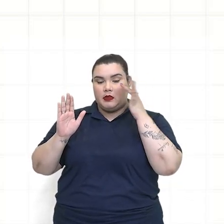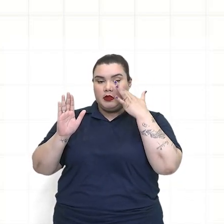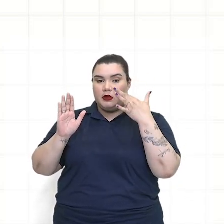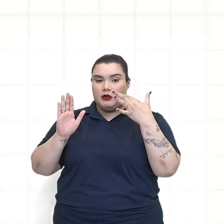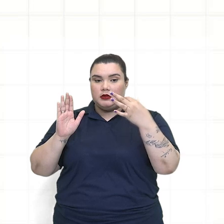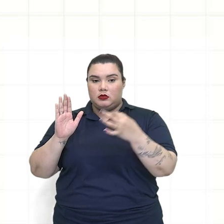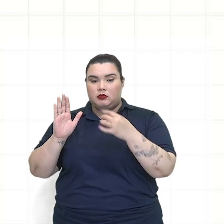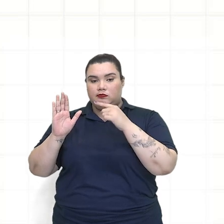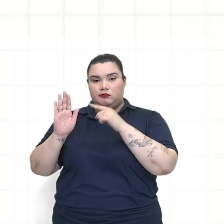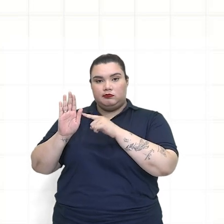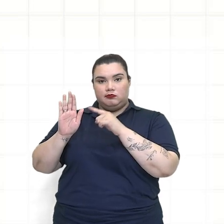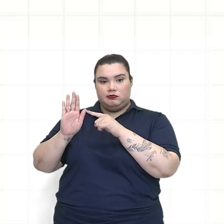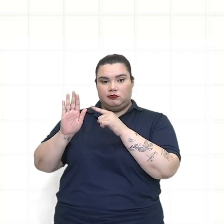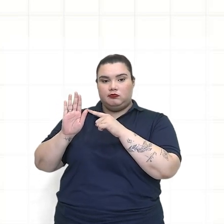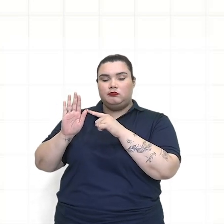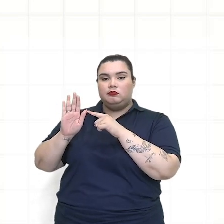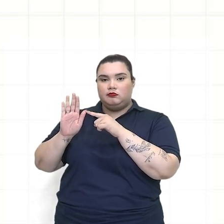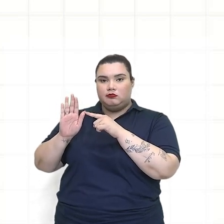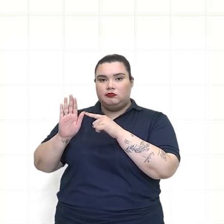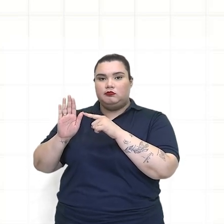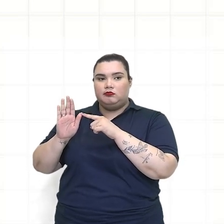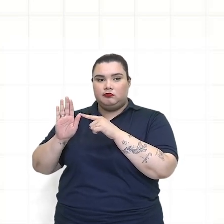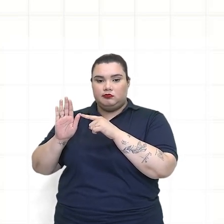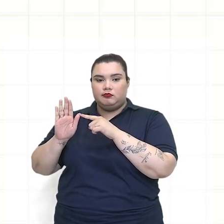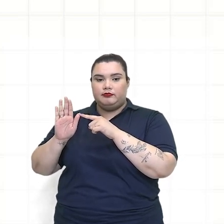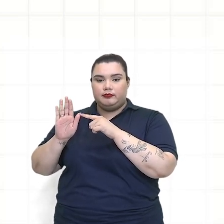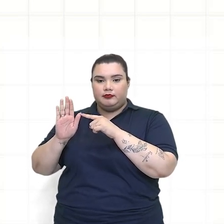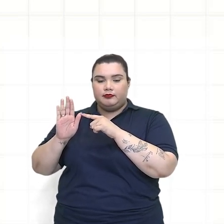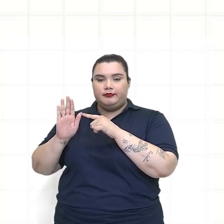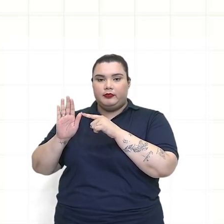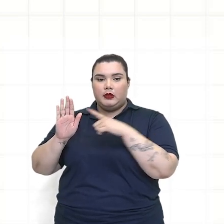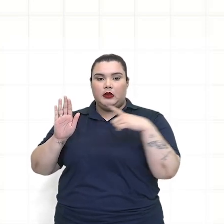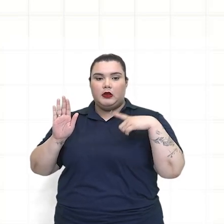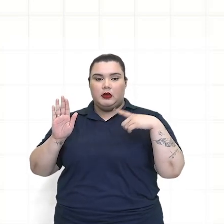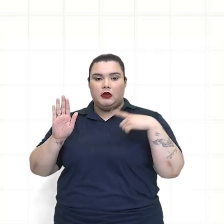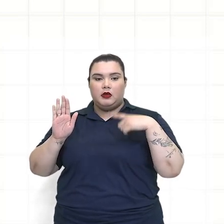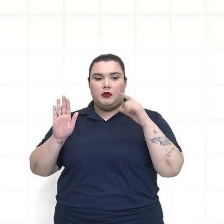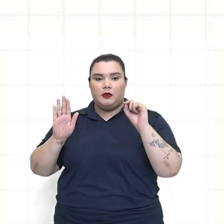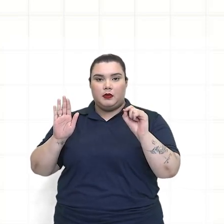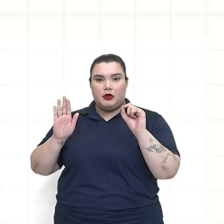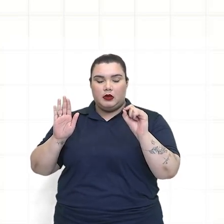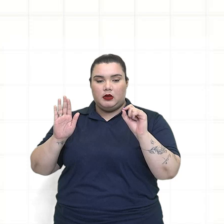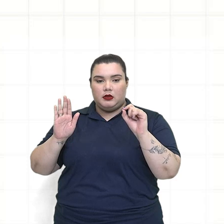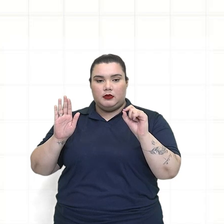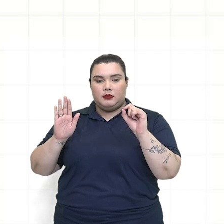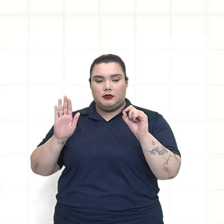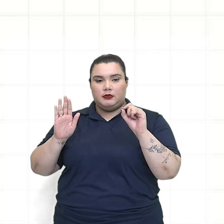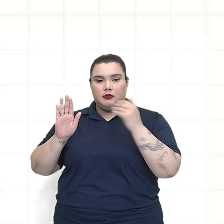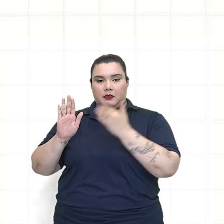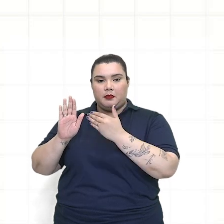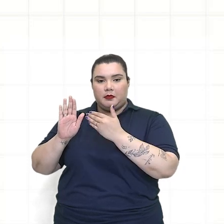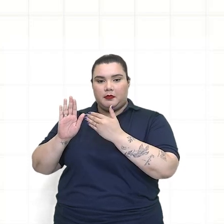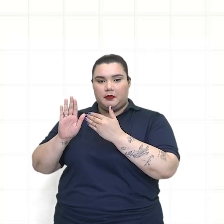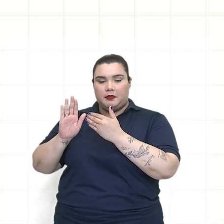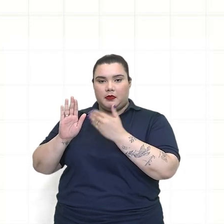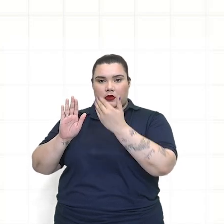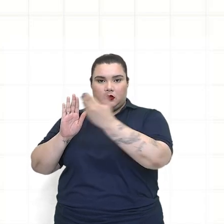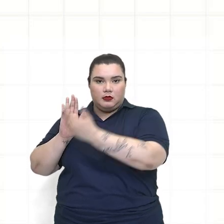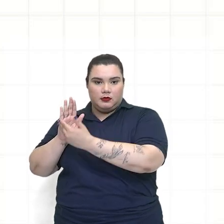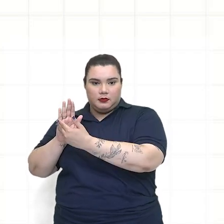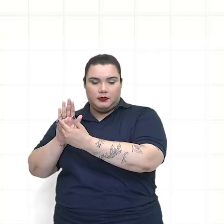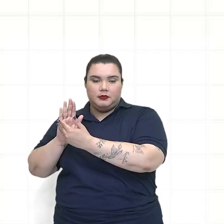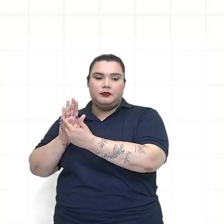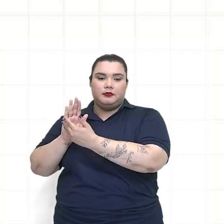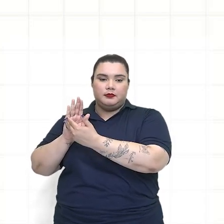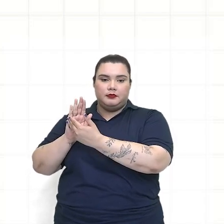ó, do polegar, certo? Nós vamos ter aqui, vamos contar aqui no caso